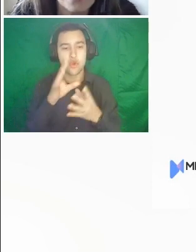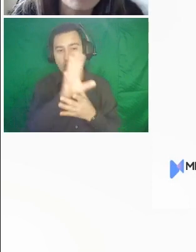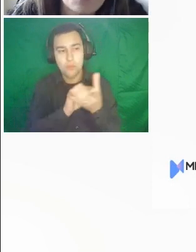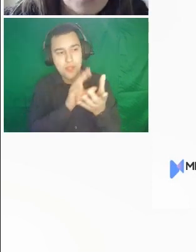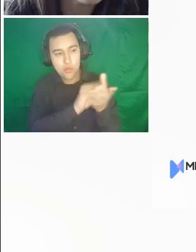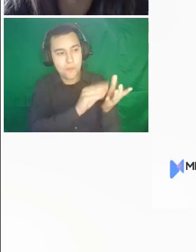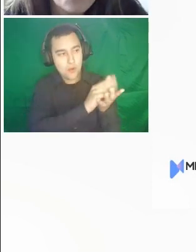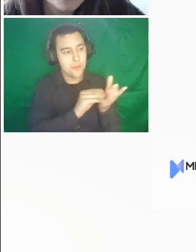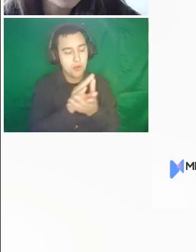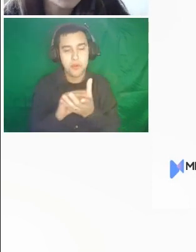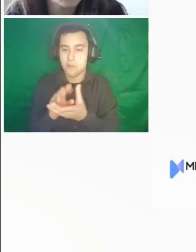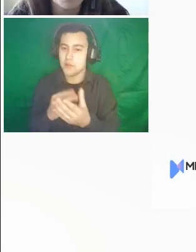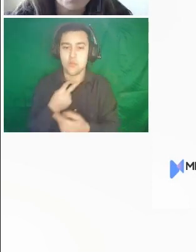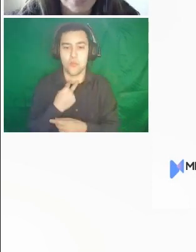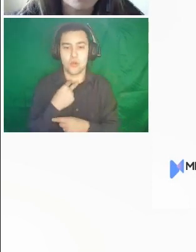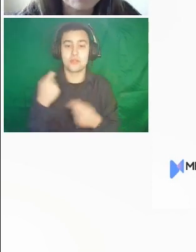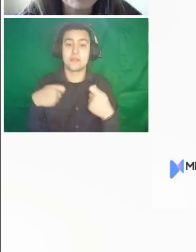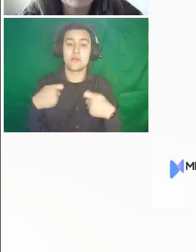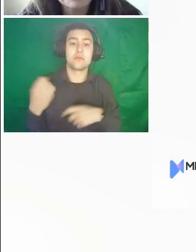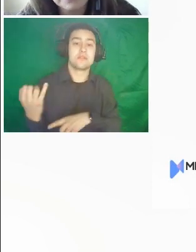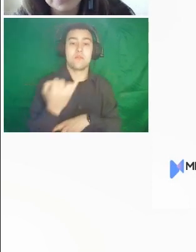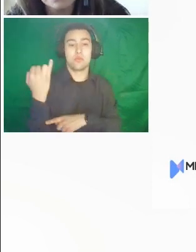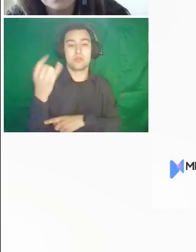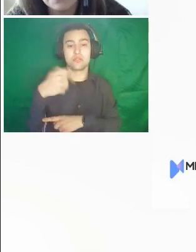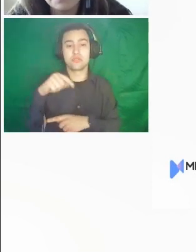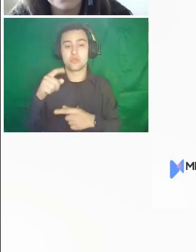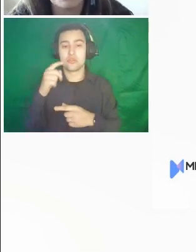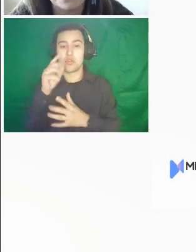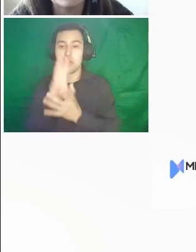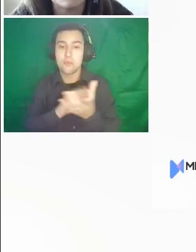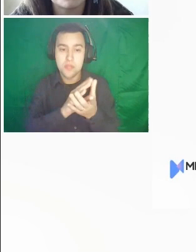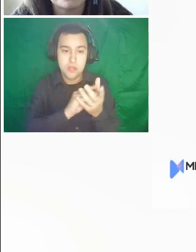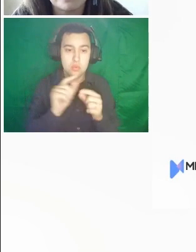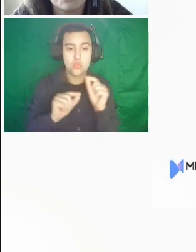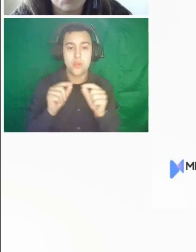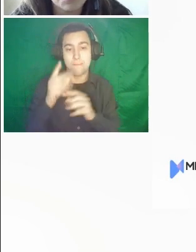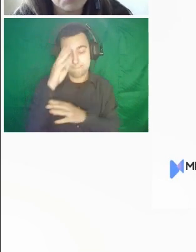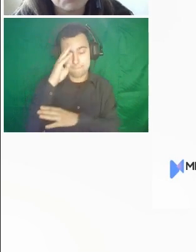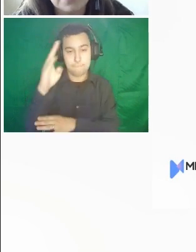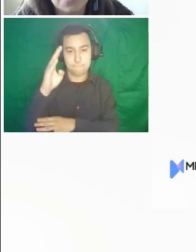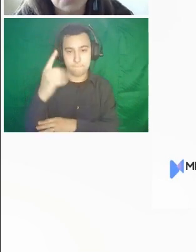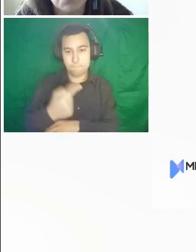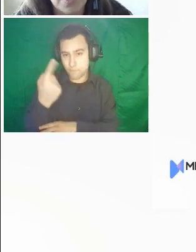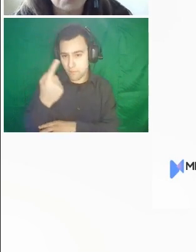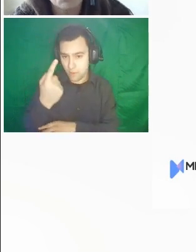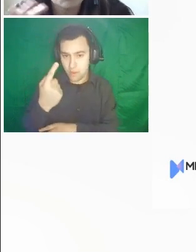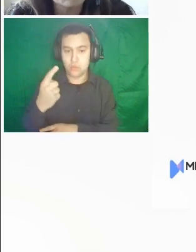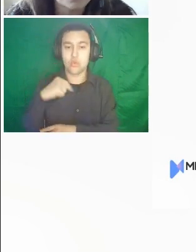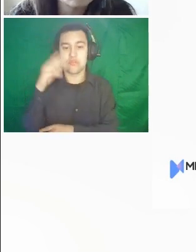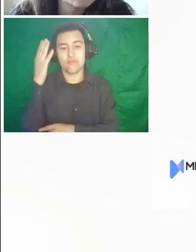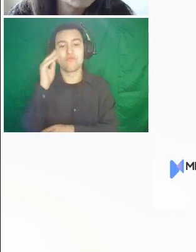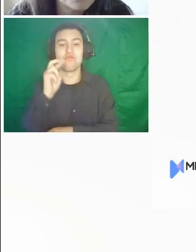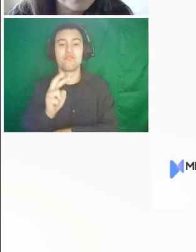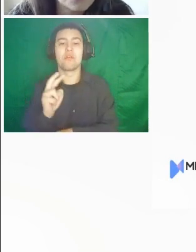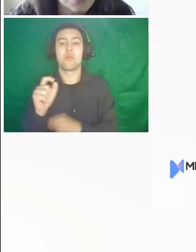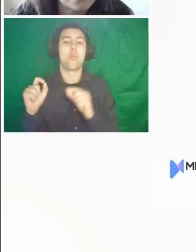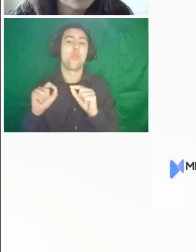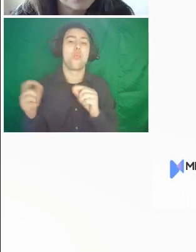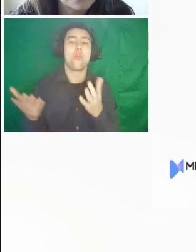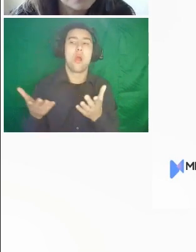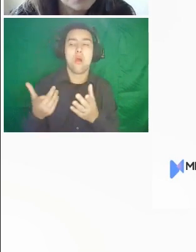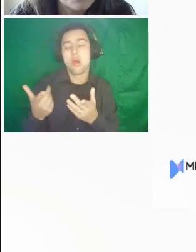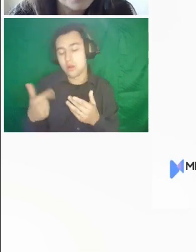control V né O que que é importante a gente mapear primeiramente entender Qual que é o nosso estado atual e qual que é o estado futuro